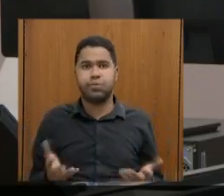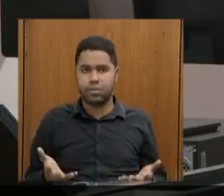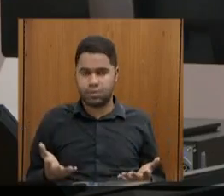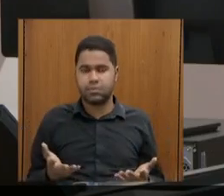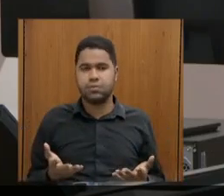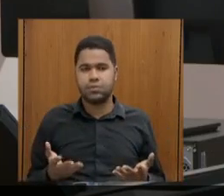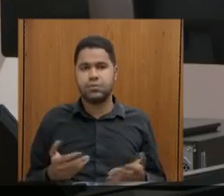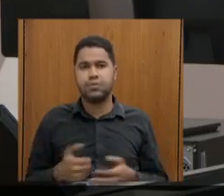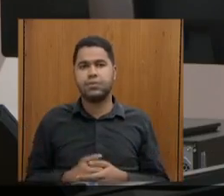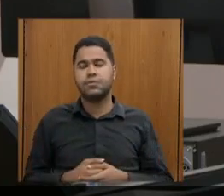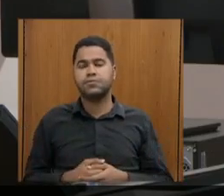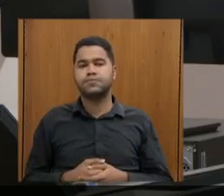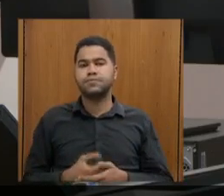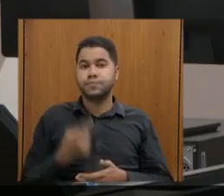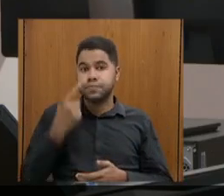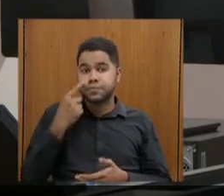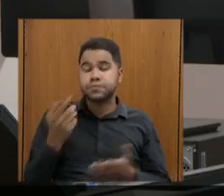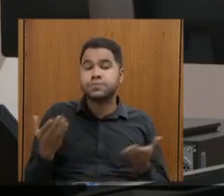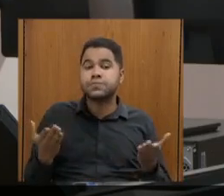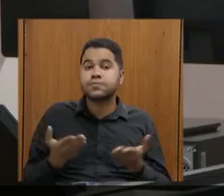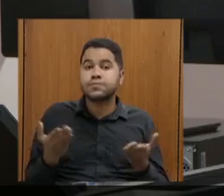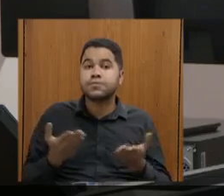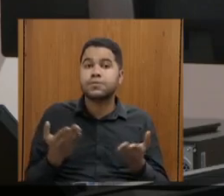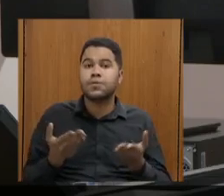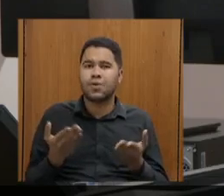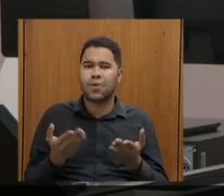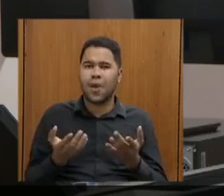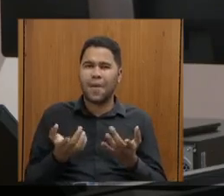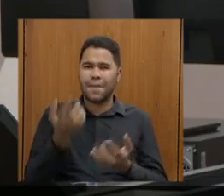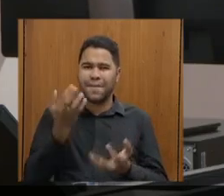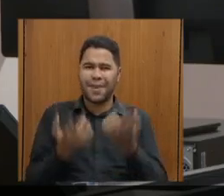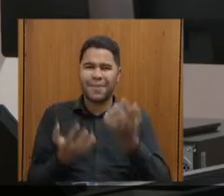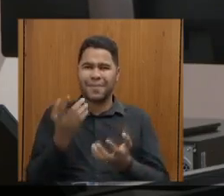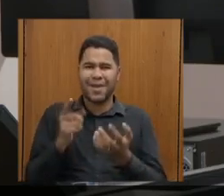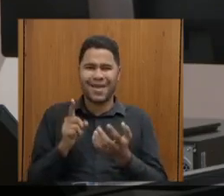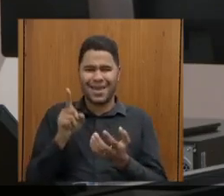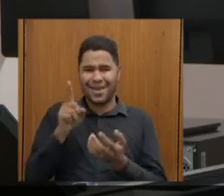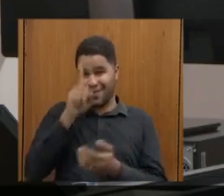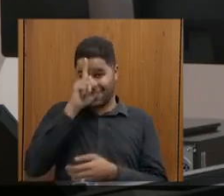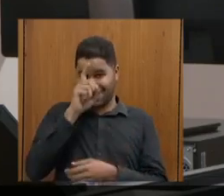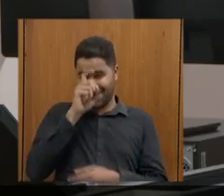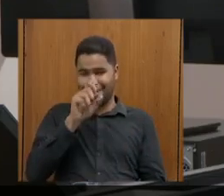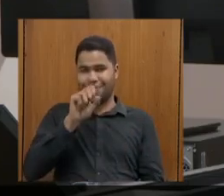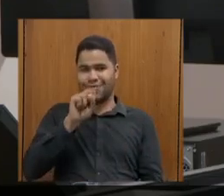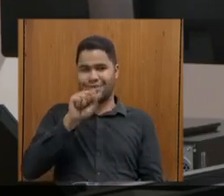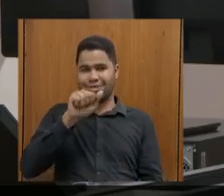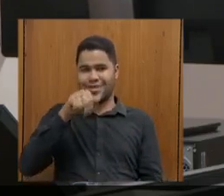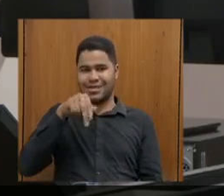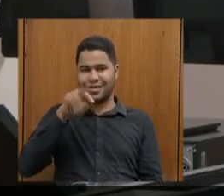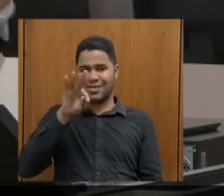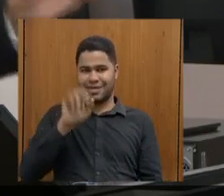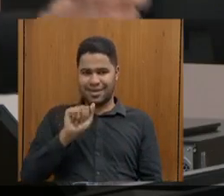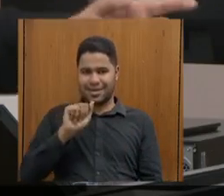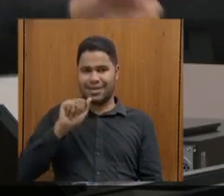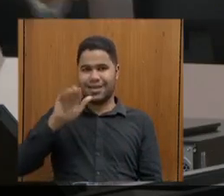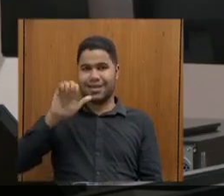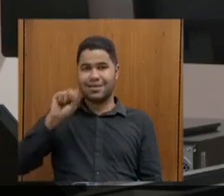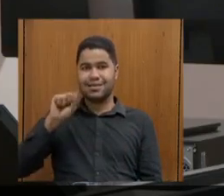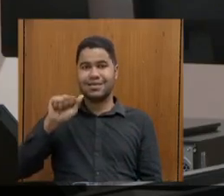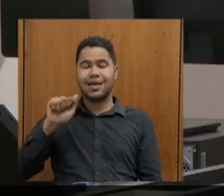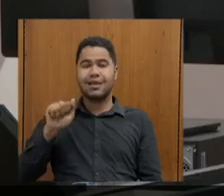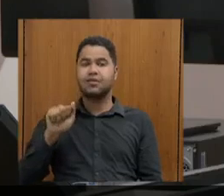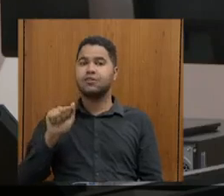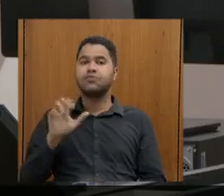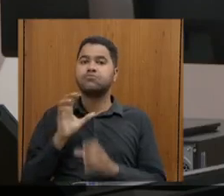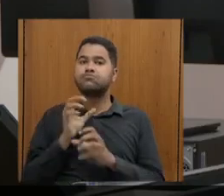passado você vê agora mesmo e com incêndio que teve na Santa Casa de Belo Horizonte foi